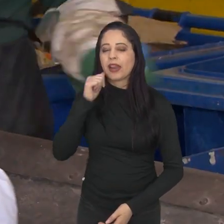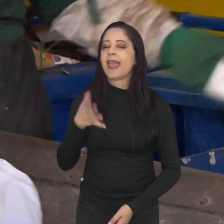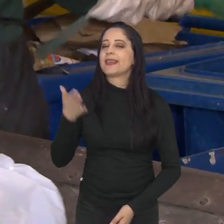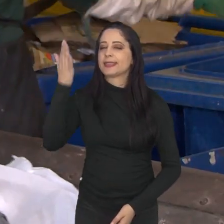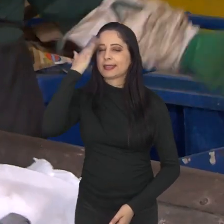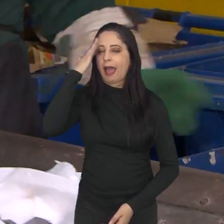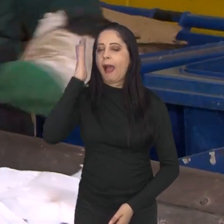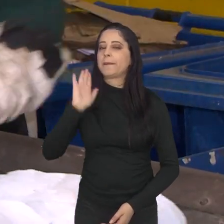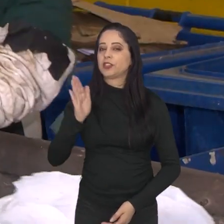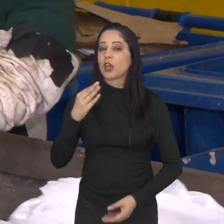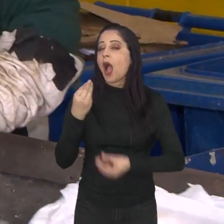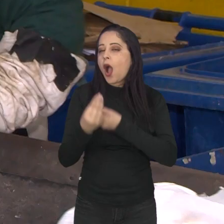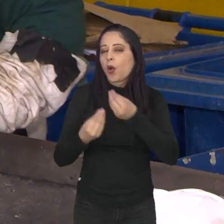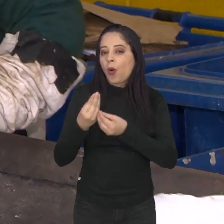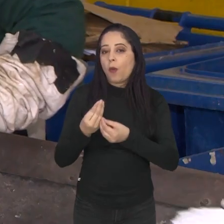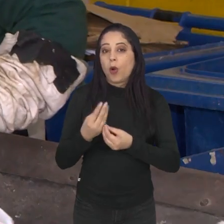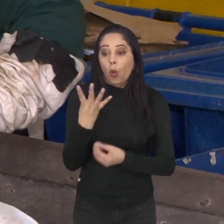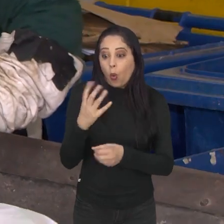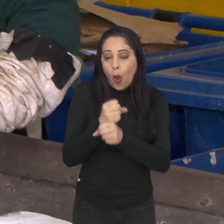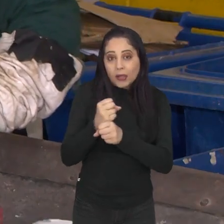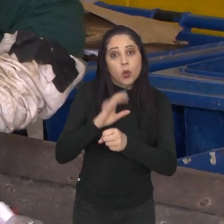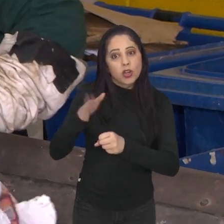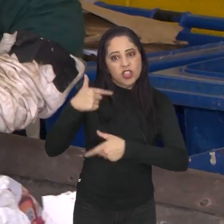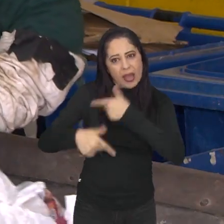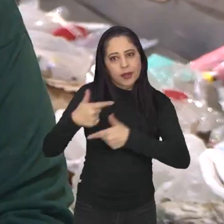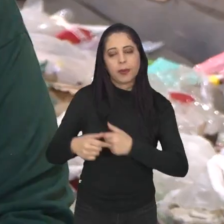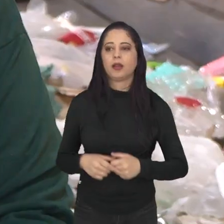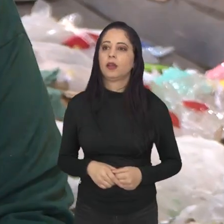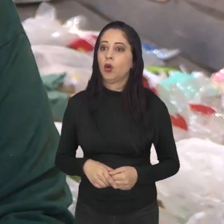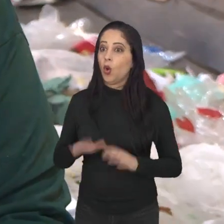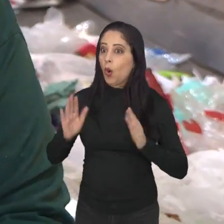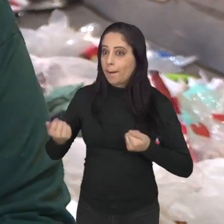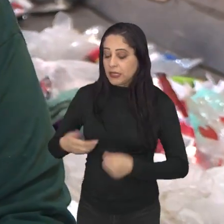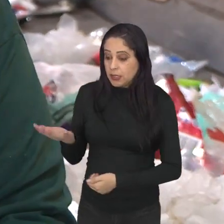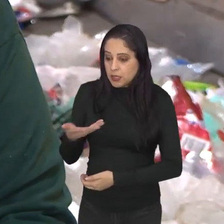bem essa rotina já são quatro anos como cooperada